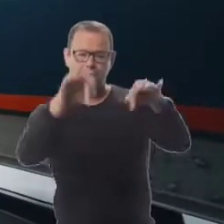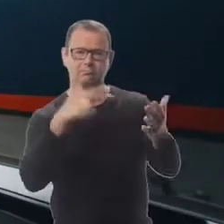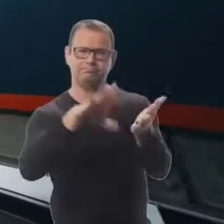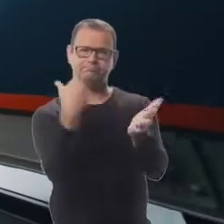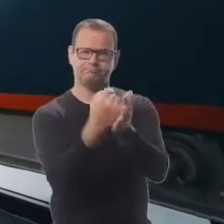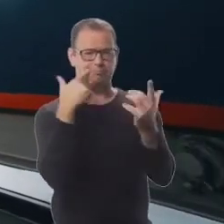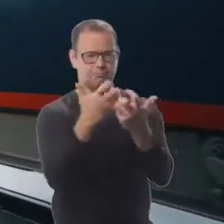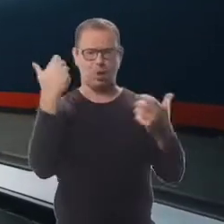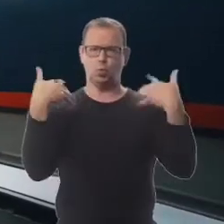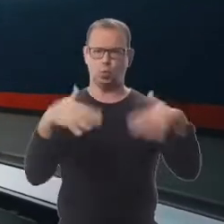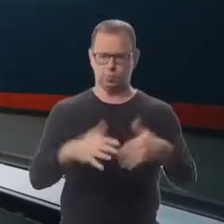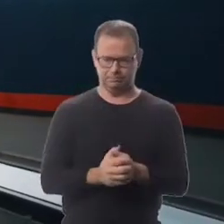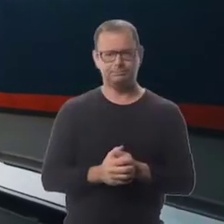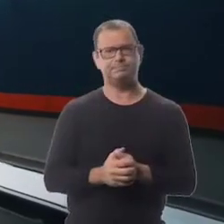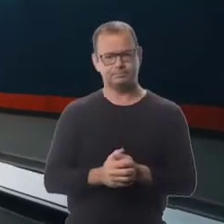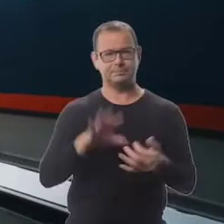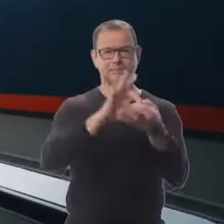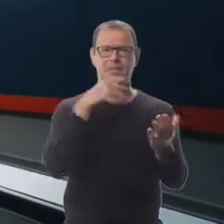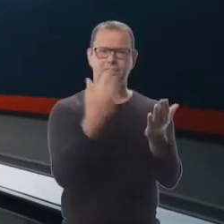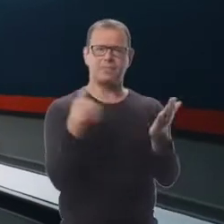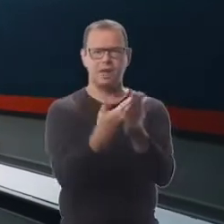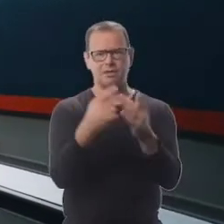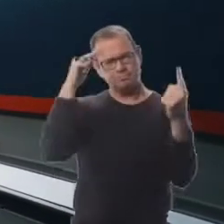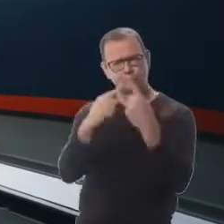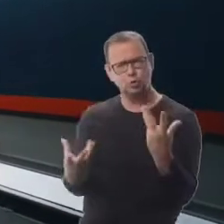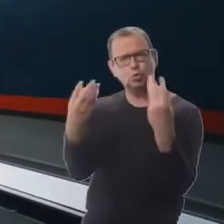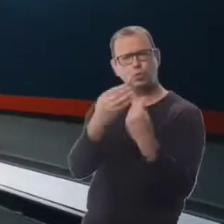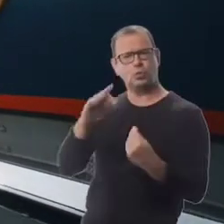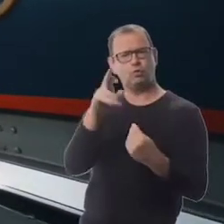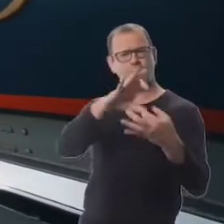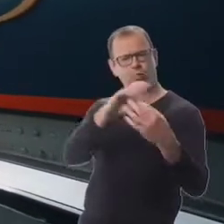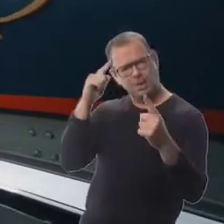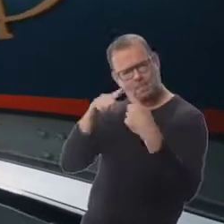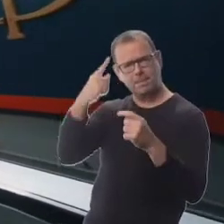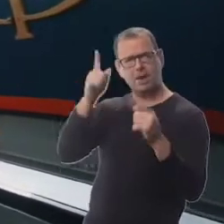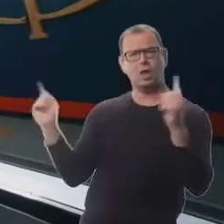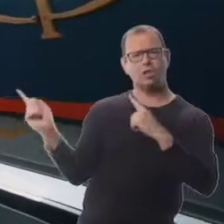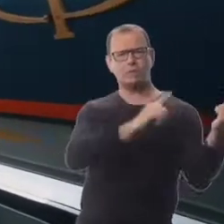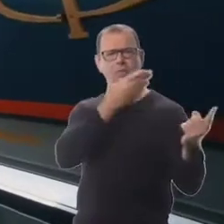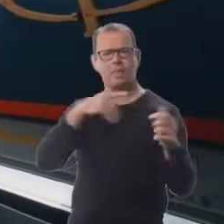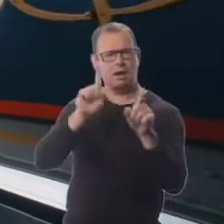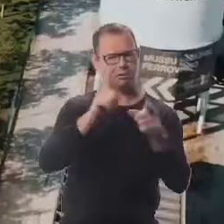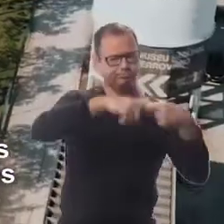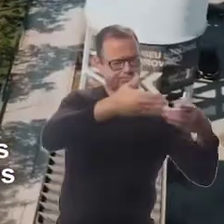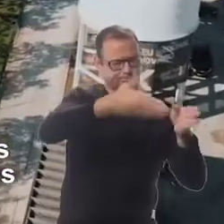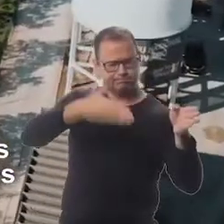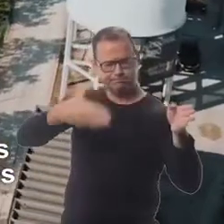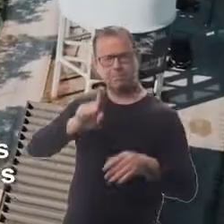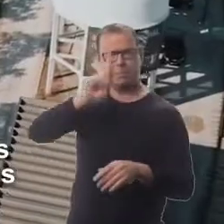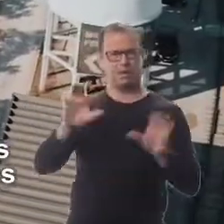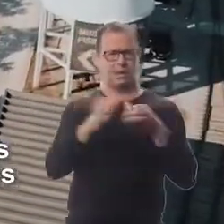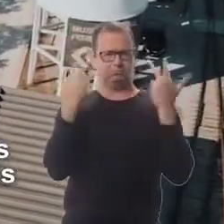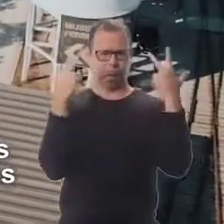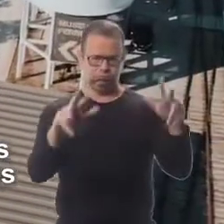mais uniforme. Juntar-se-iam um furgão, destinado ao transporte de bagagens, e uma carruagem de primeira classe, destinada